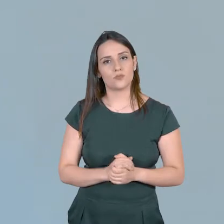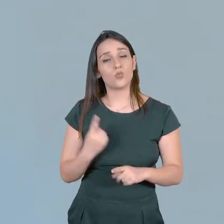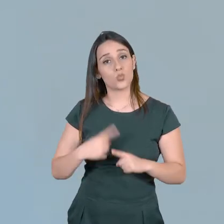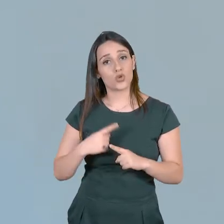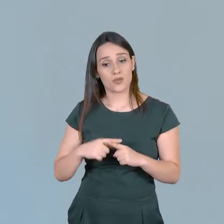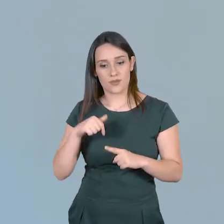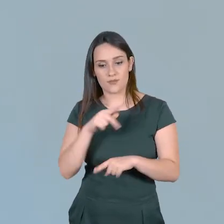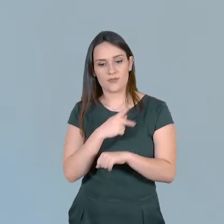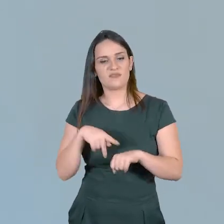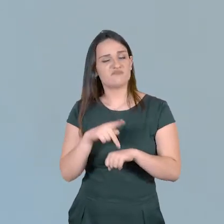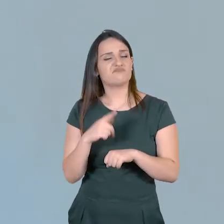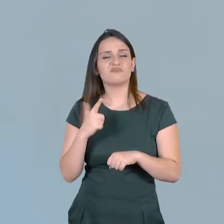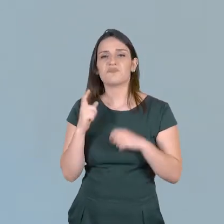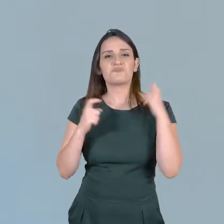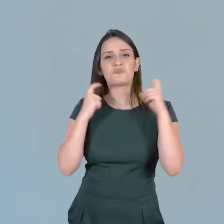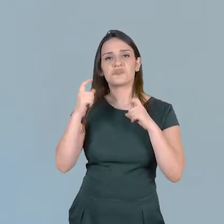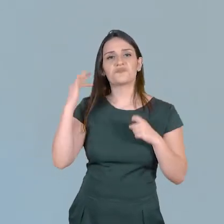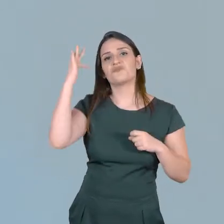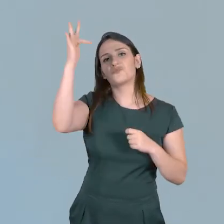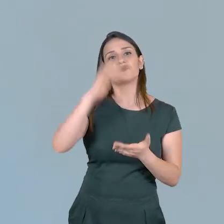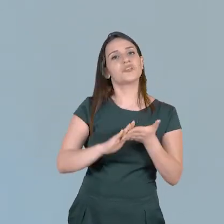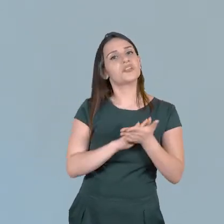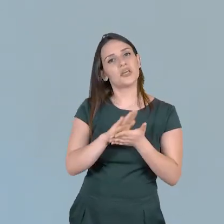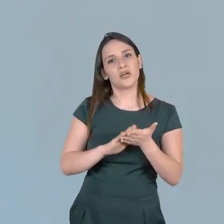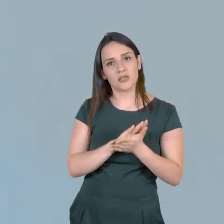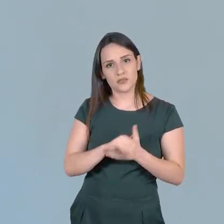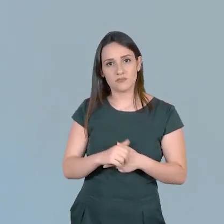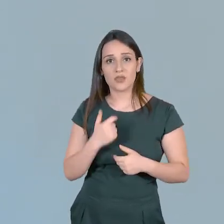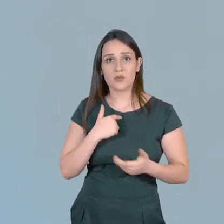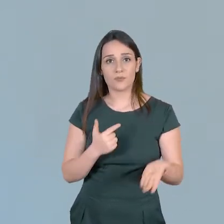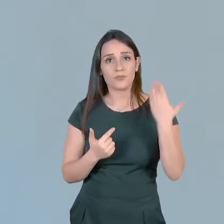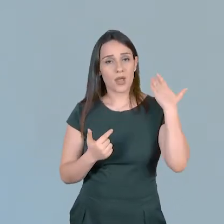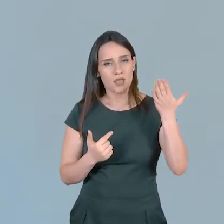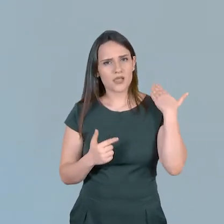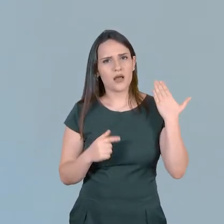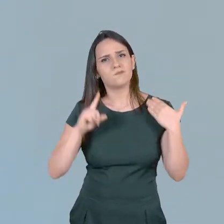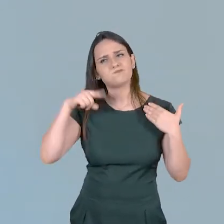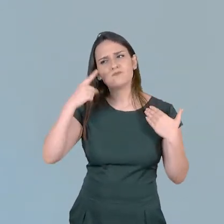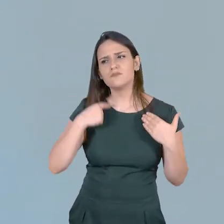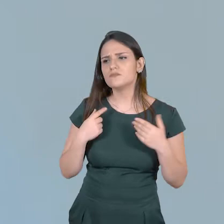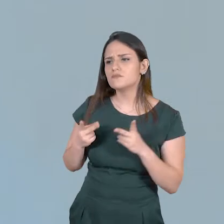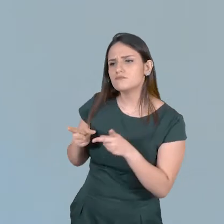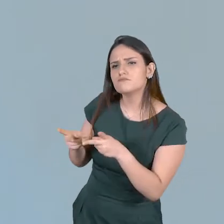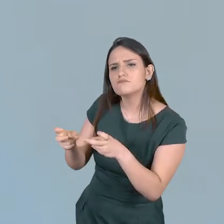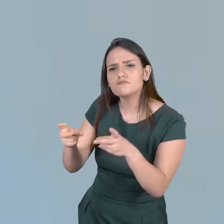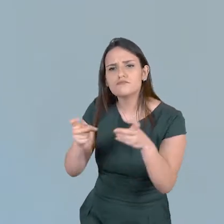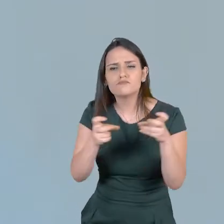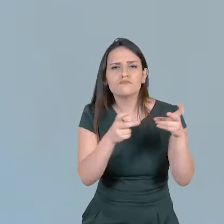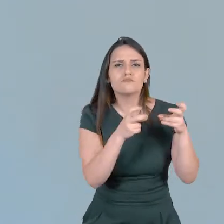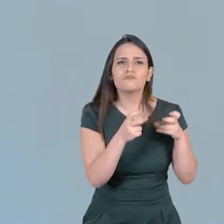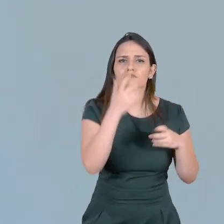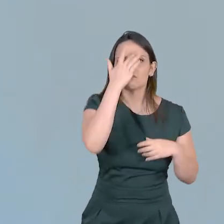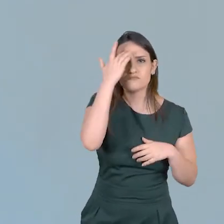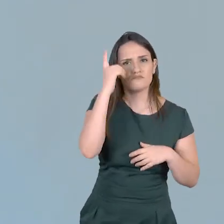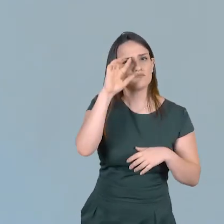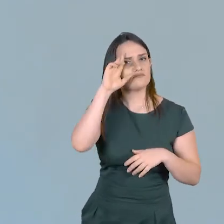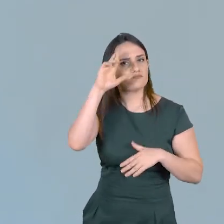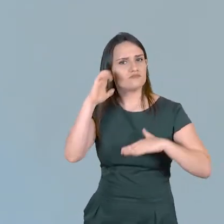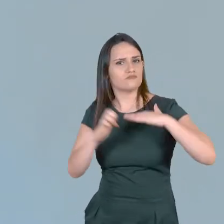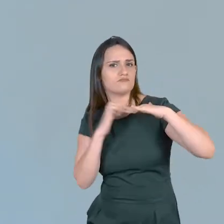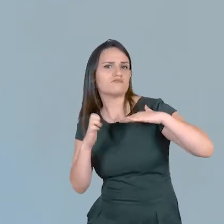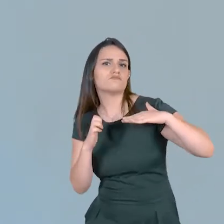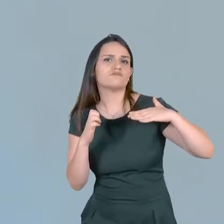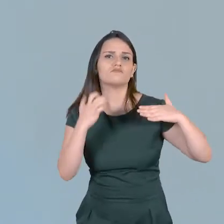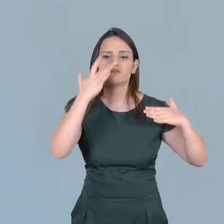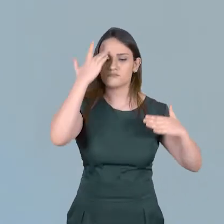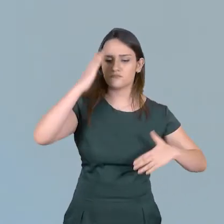se preocupa com o futuro. Eu, na minha advocacia, eu percebo muita gente que é empreendedor, empresários,